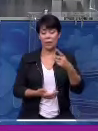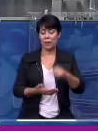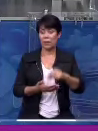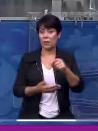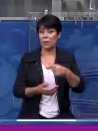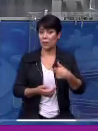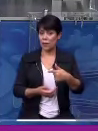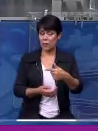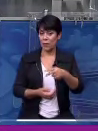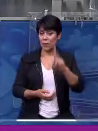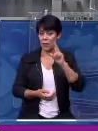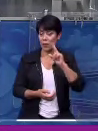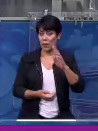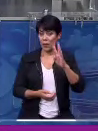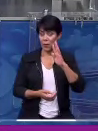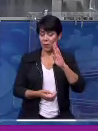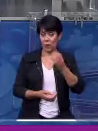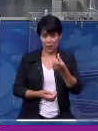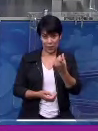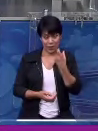às segundas, quartas e sextas.